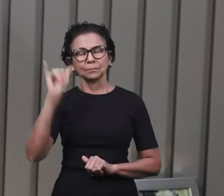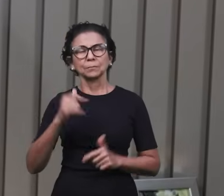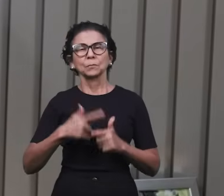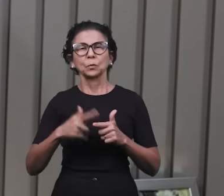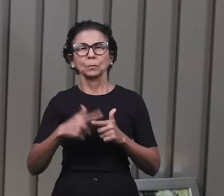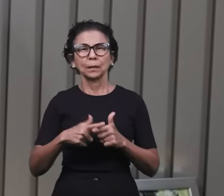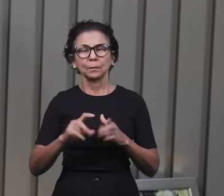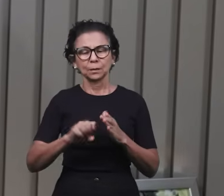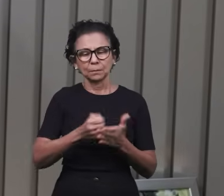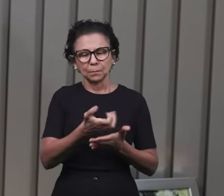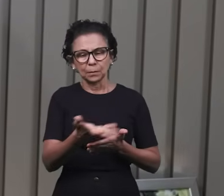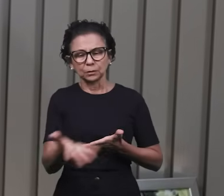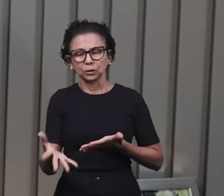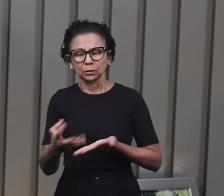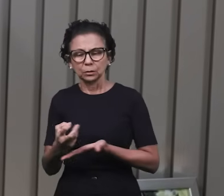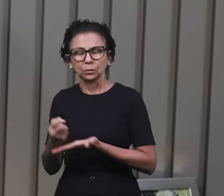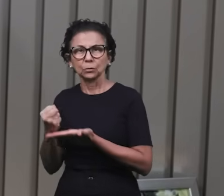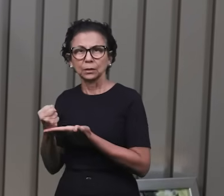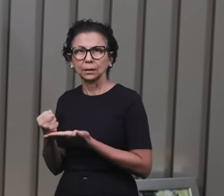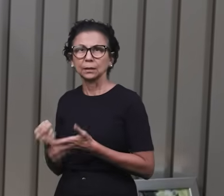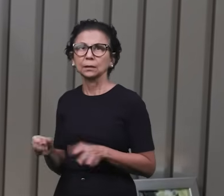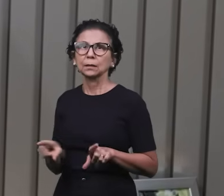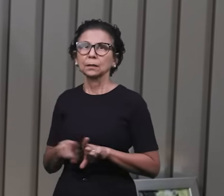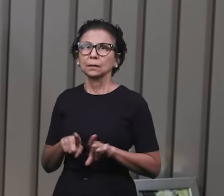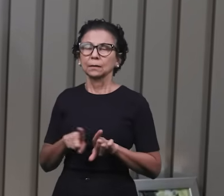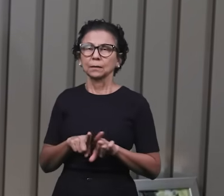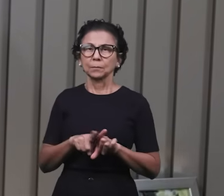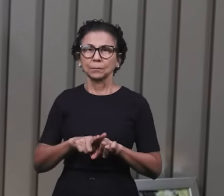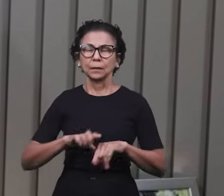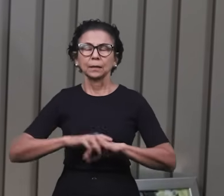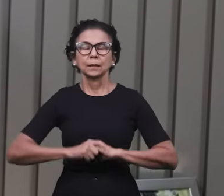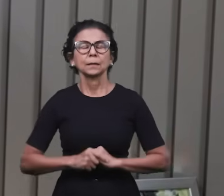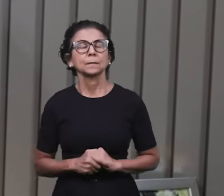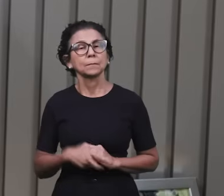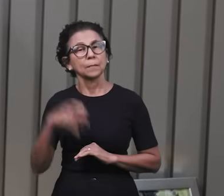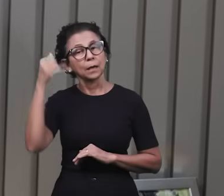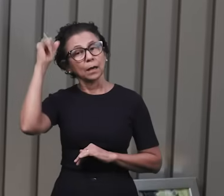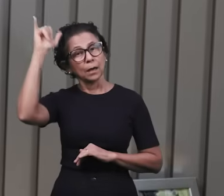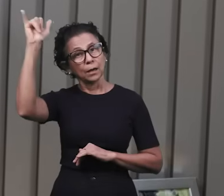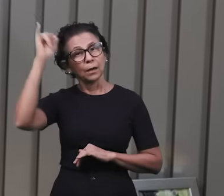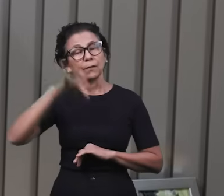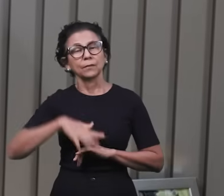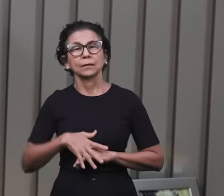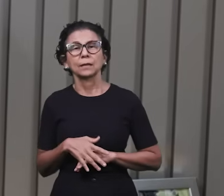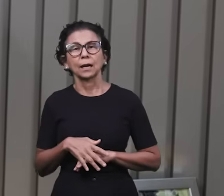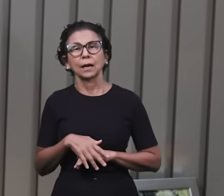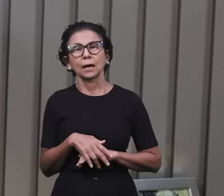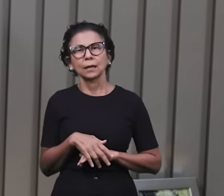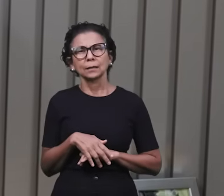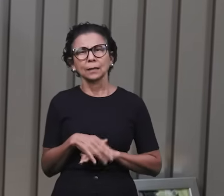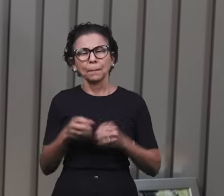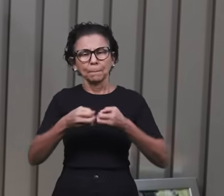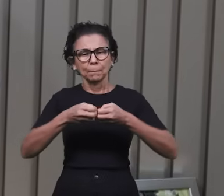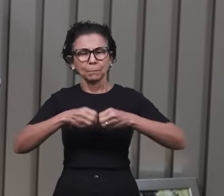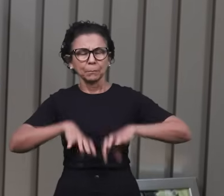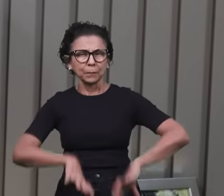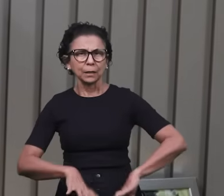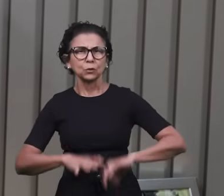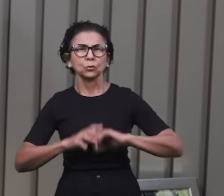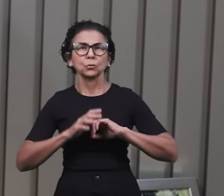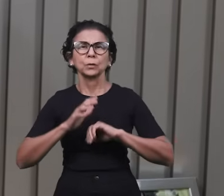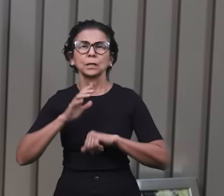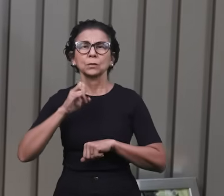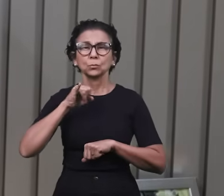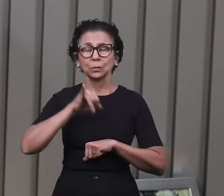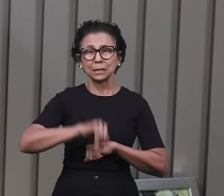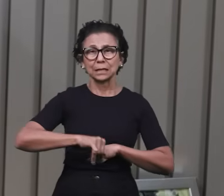irrigação é outra tecnologia que ajuda a proteger as plantas do frio, prevenir danos causados pela geada e garantir que